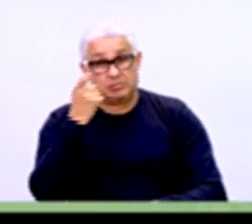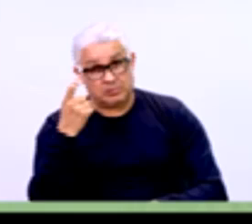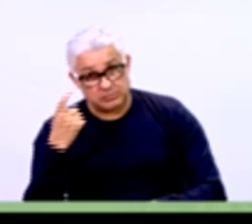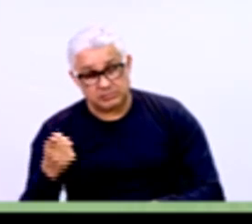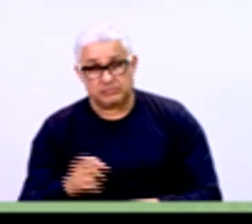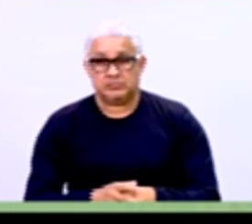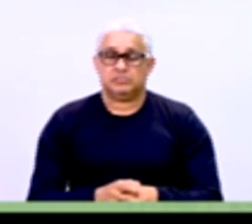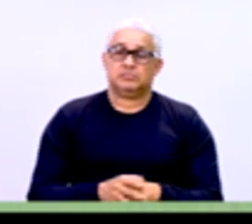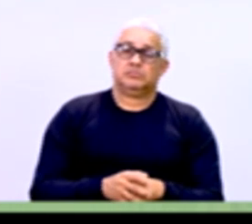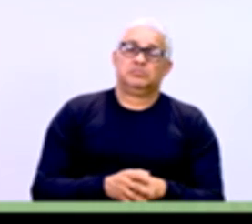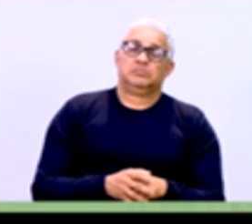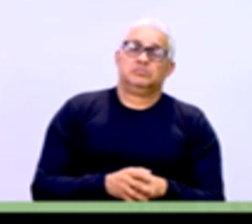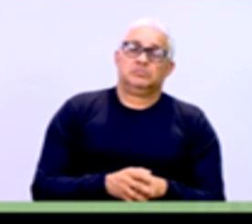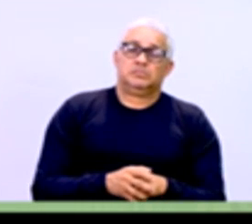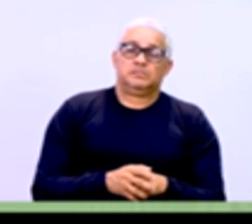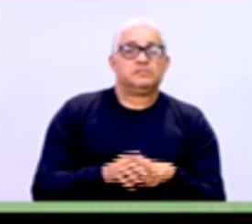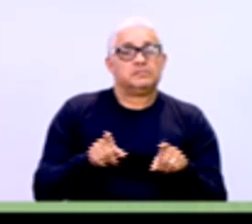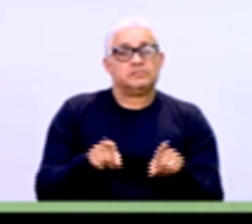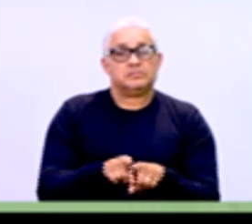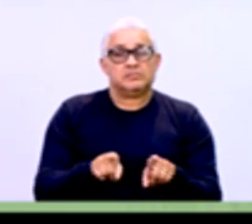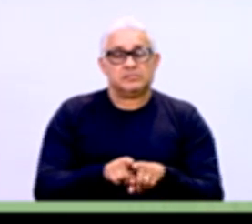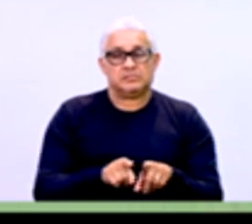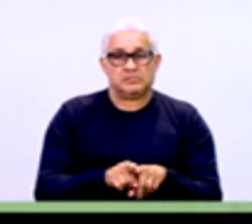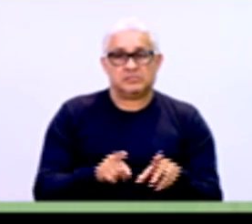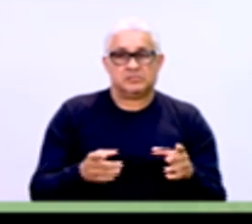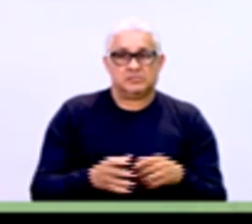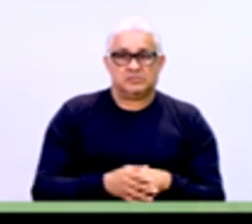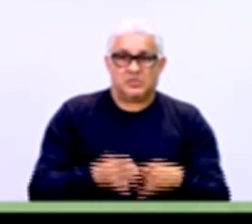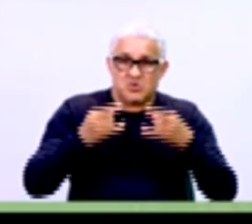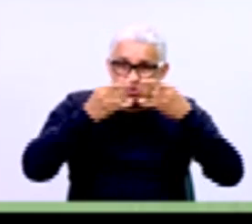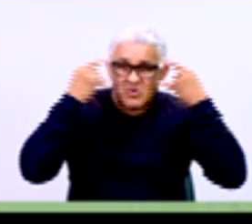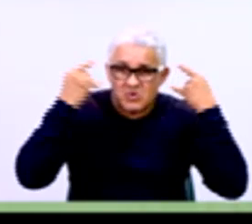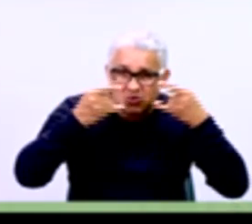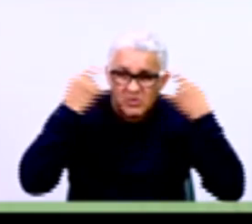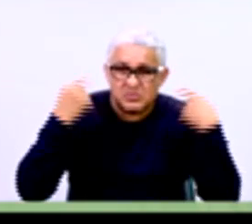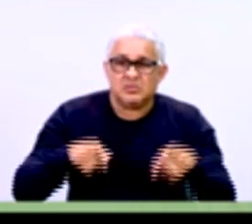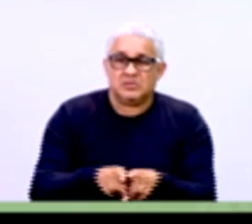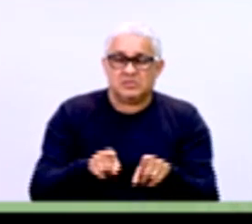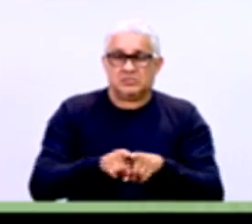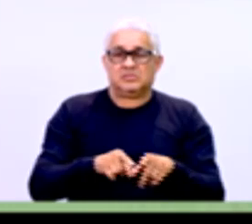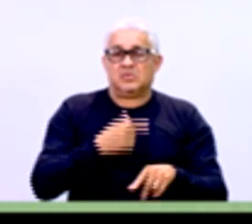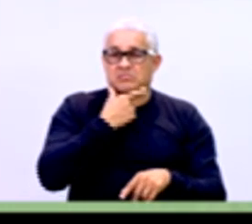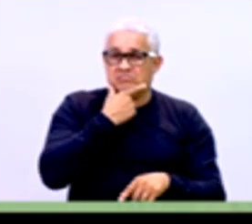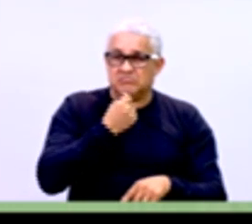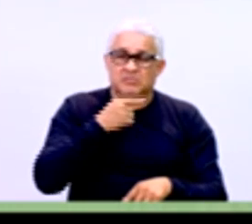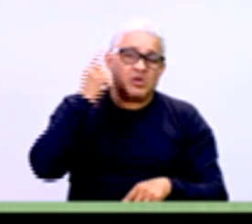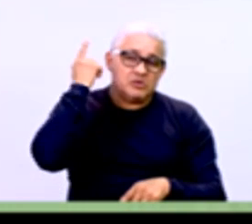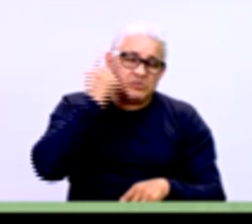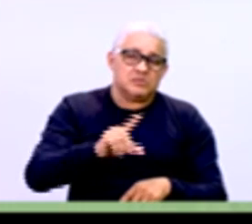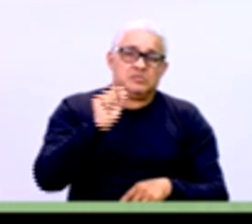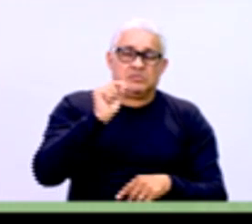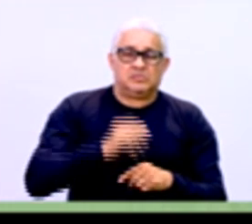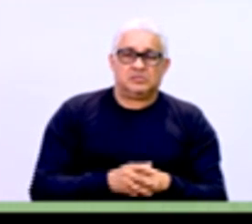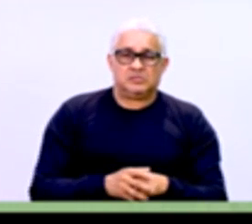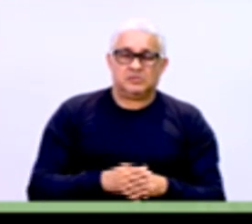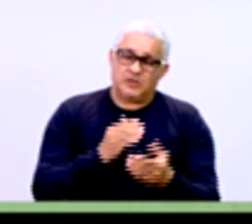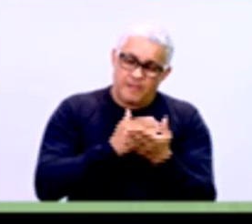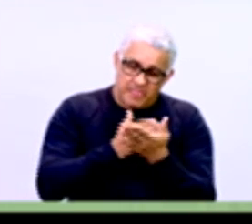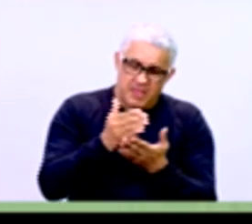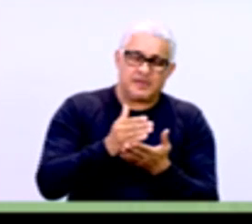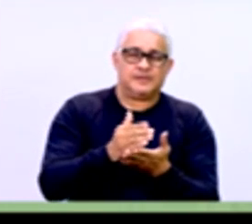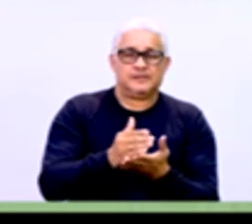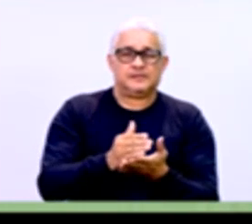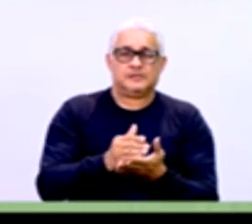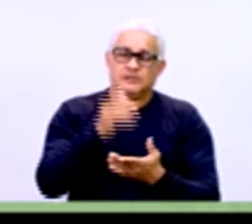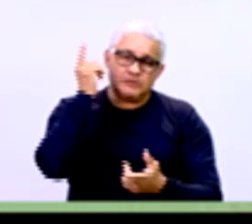é? Permeada muitas vezes pela ganância, mas o homem tem resgatado, nesse estágio aqui, inicia-se um